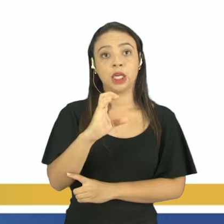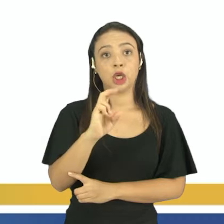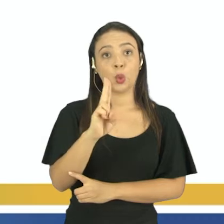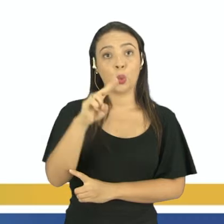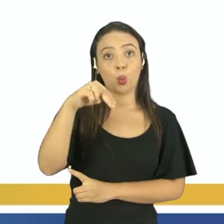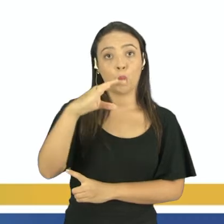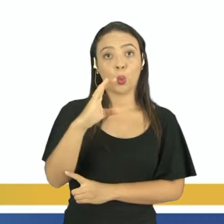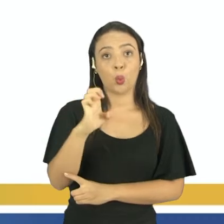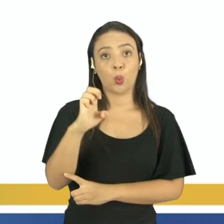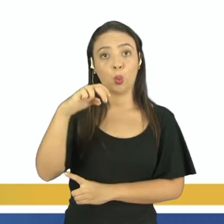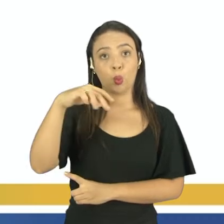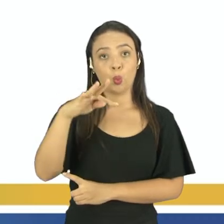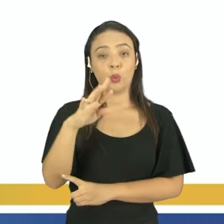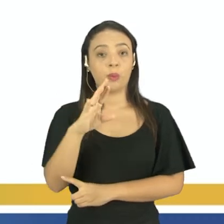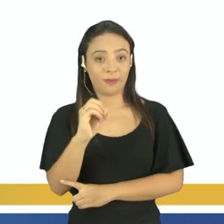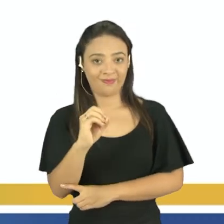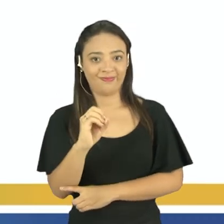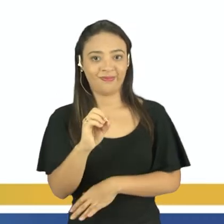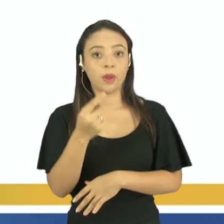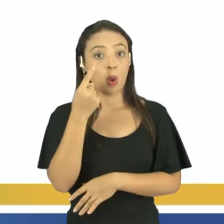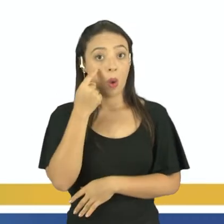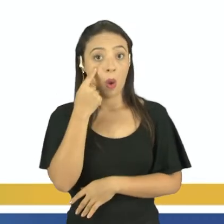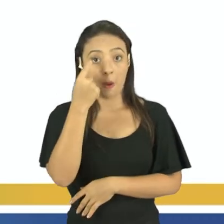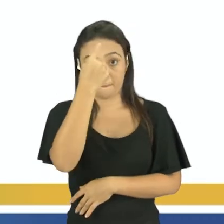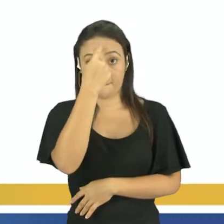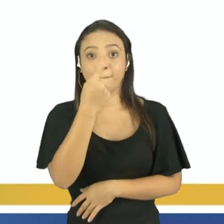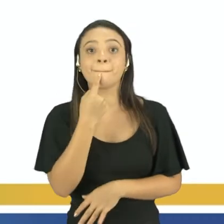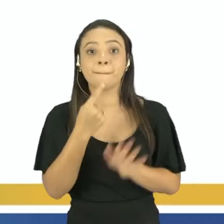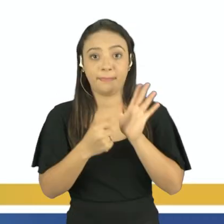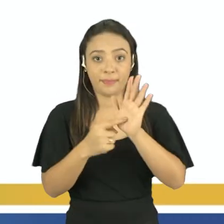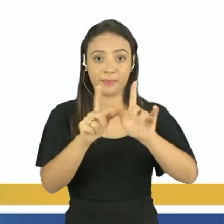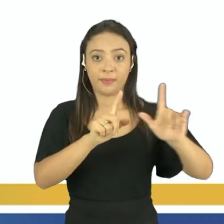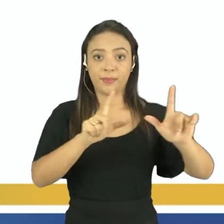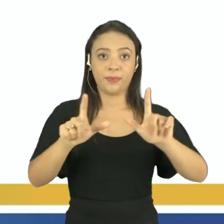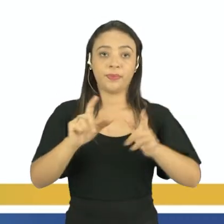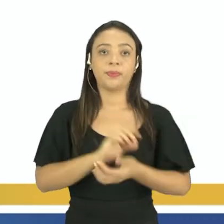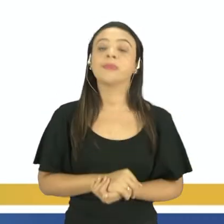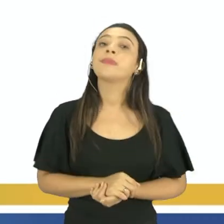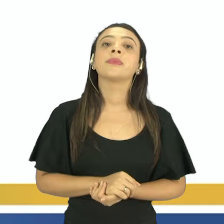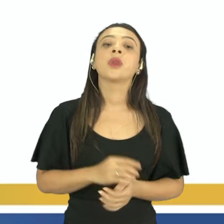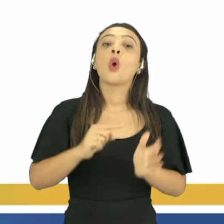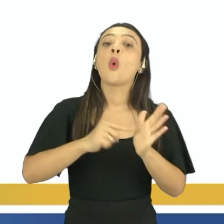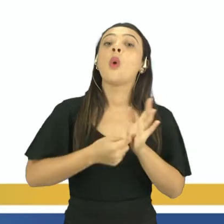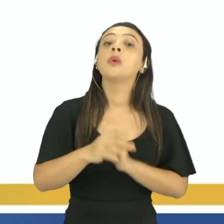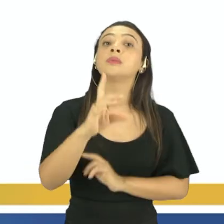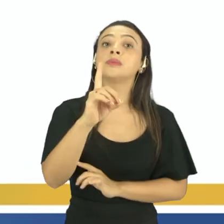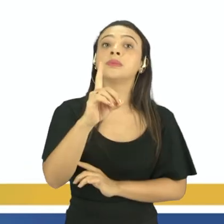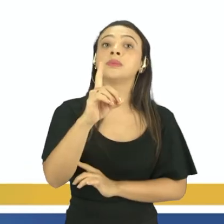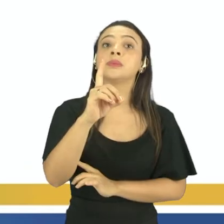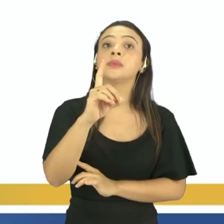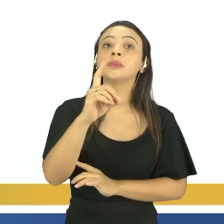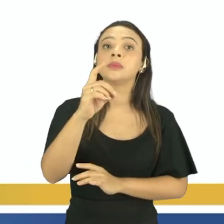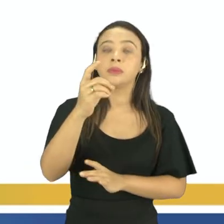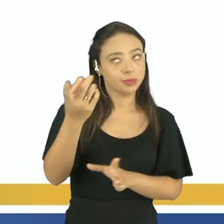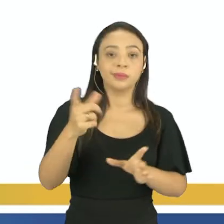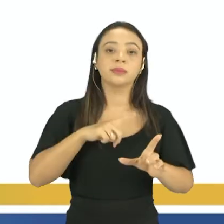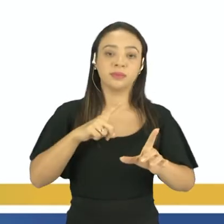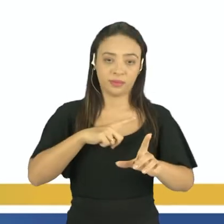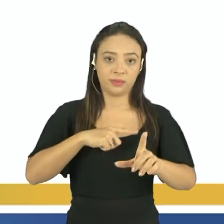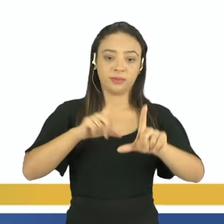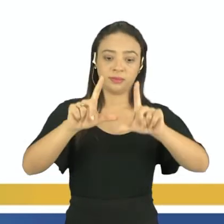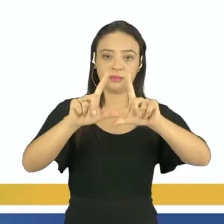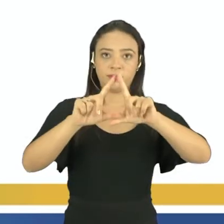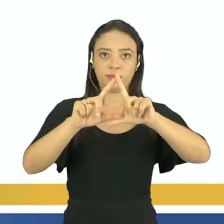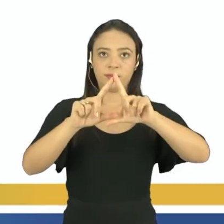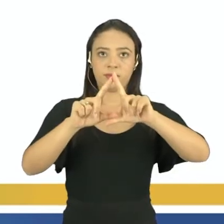aí, olha, na figura que aparece na tela de vocês, o ponto D aí, né, no meio do triângulo, mais ou menos no meio aí,